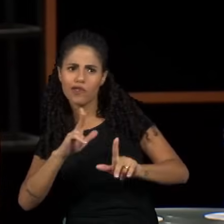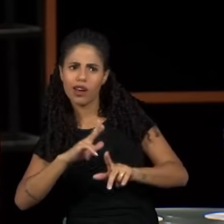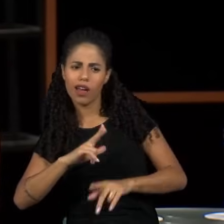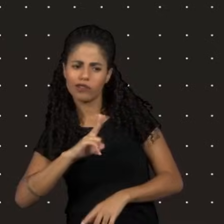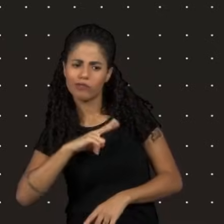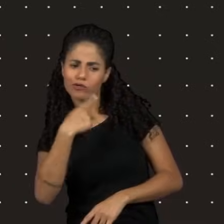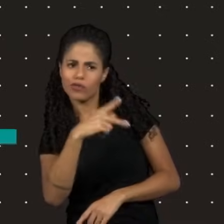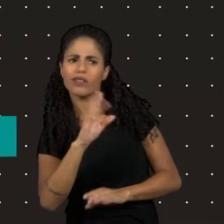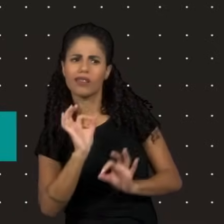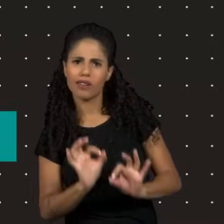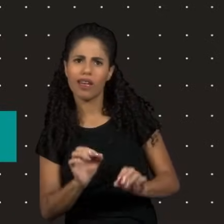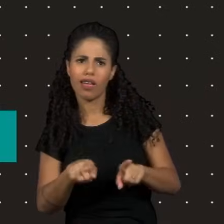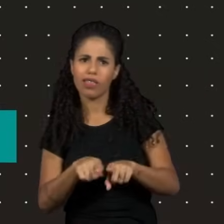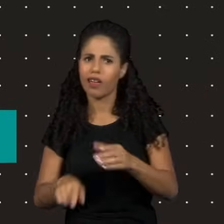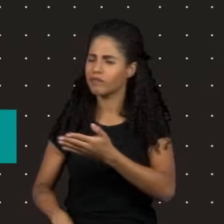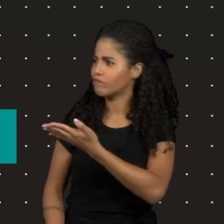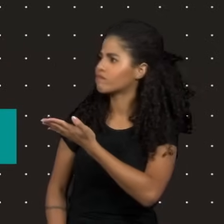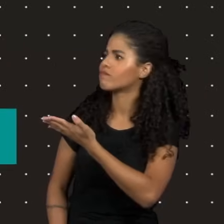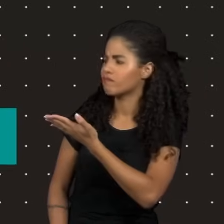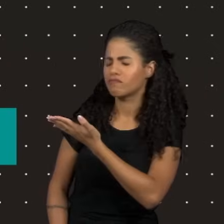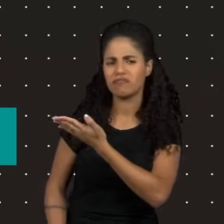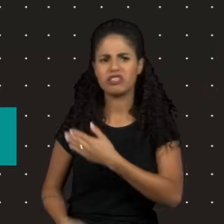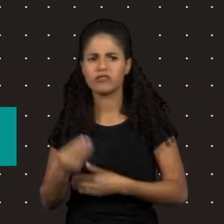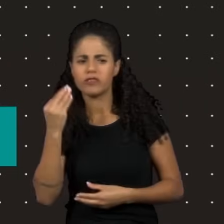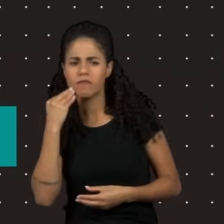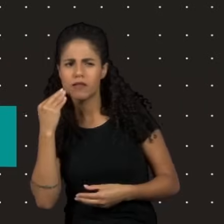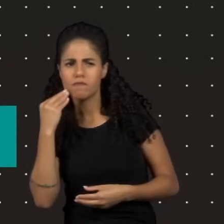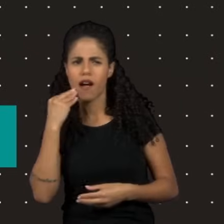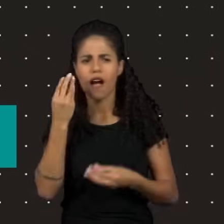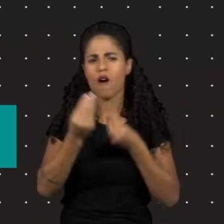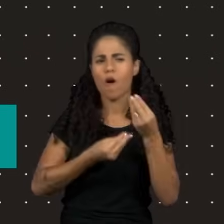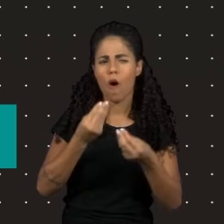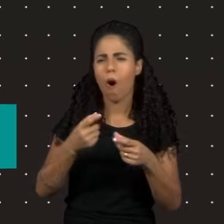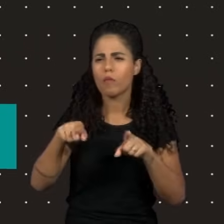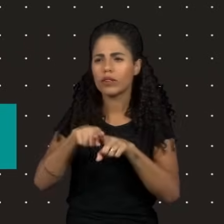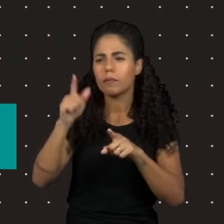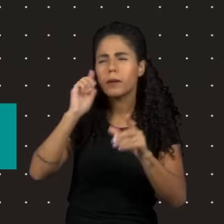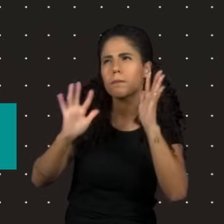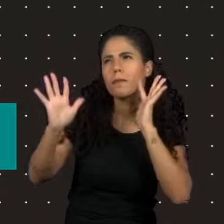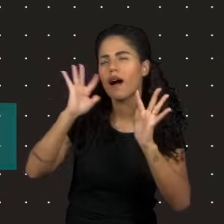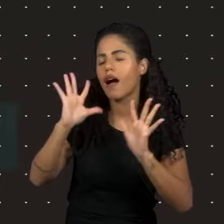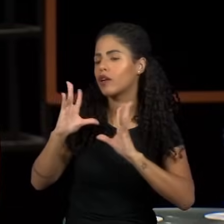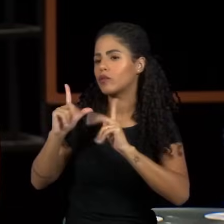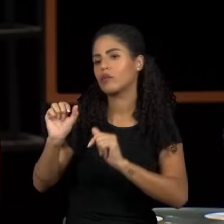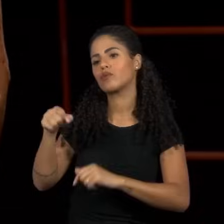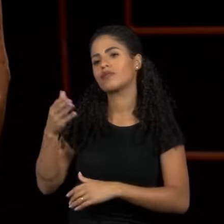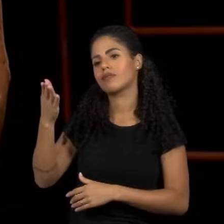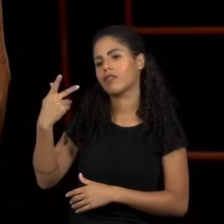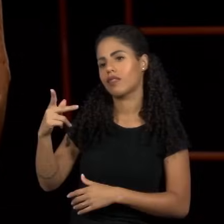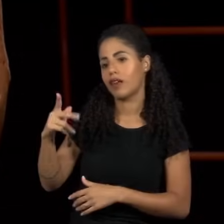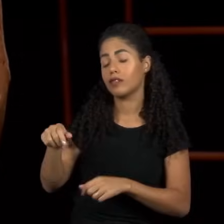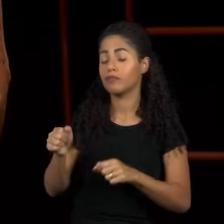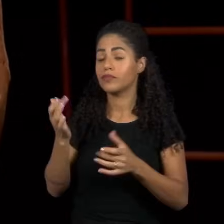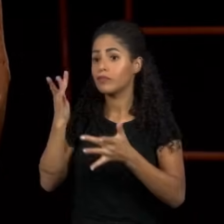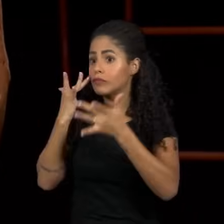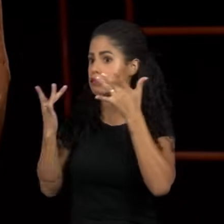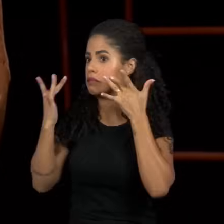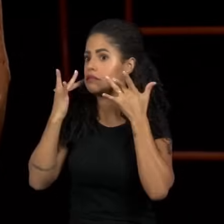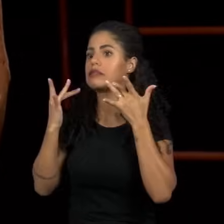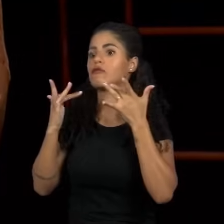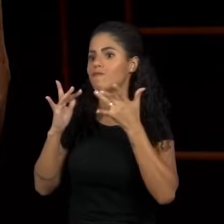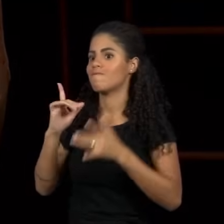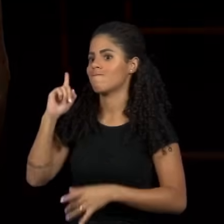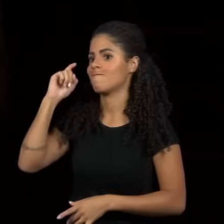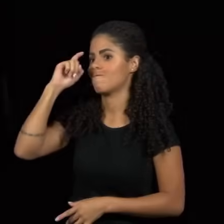né? Muito pessoal. Cinema muito pessoal. Matemática, também psicológica. Sim, sim. O cinema é difícil, né?